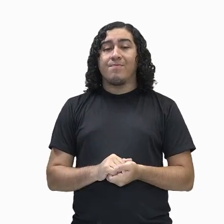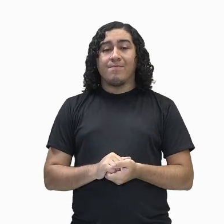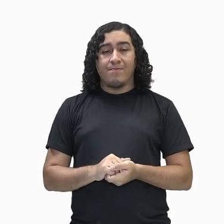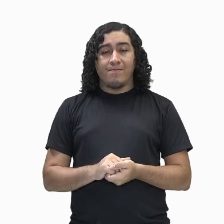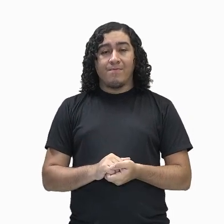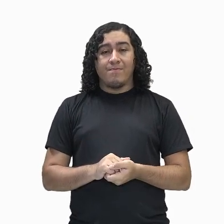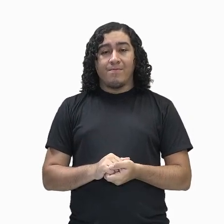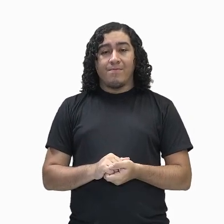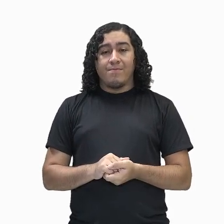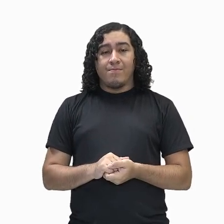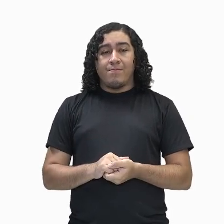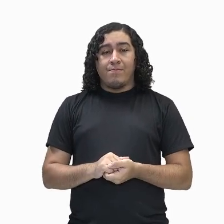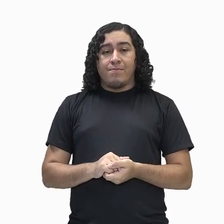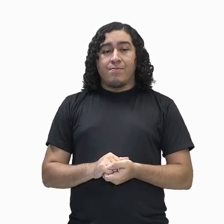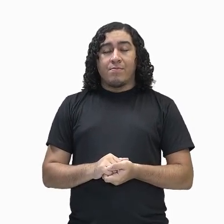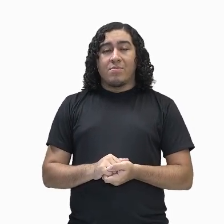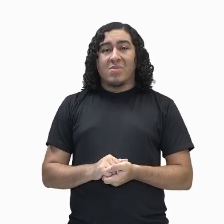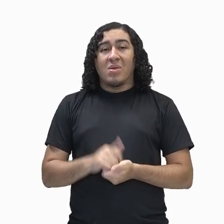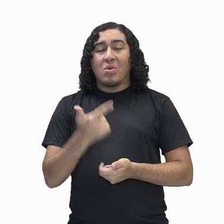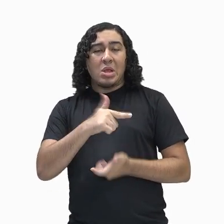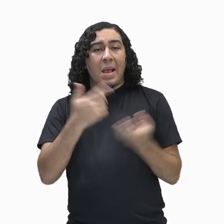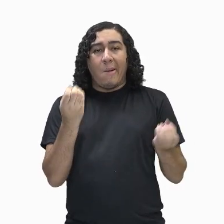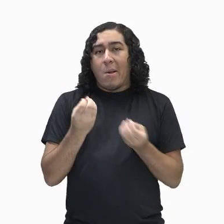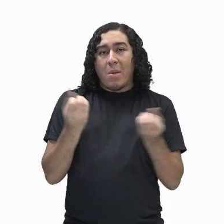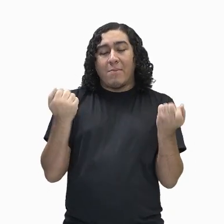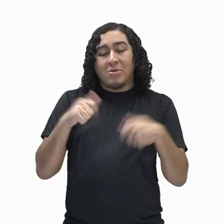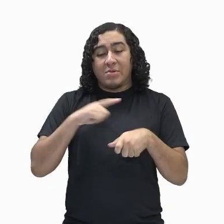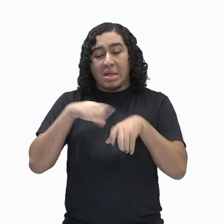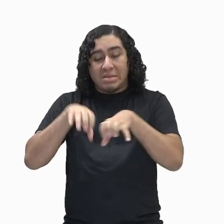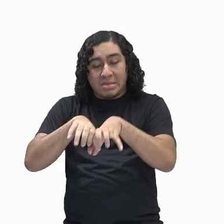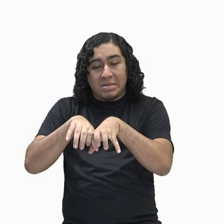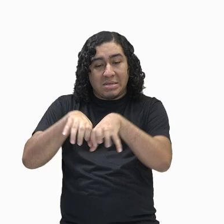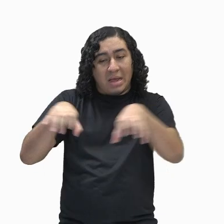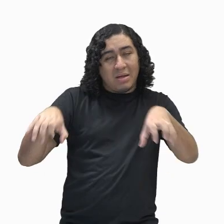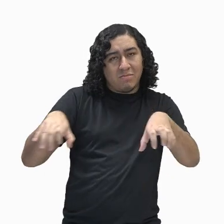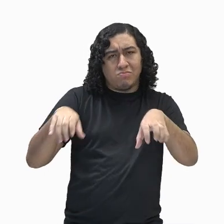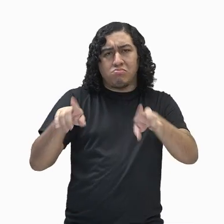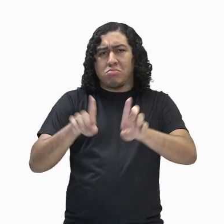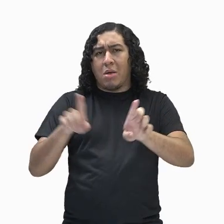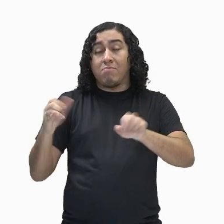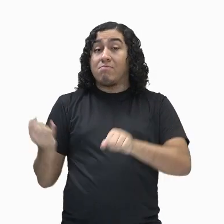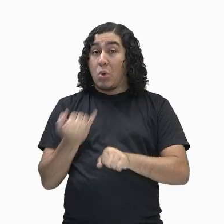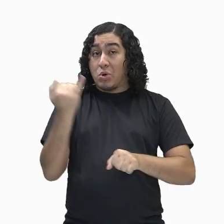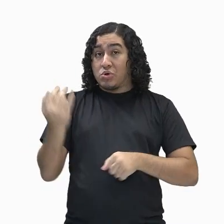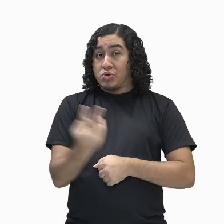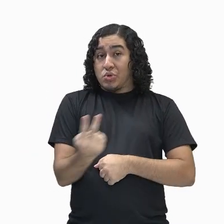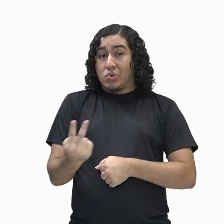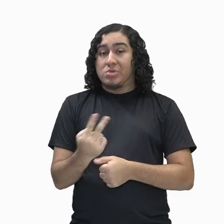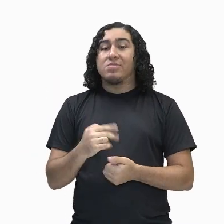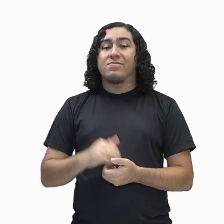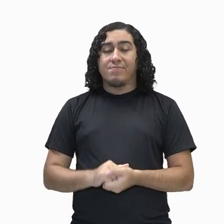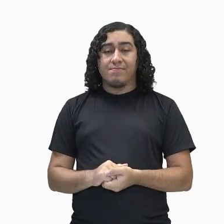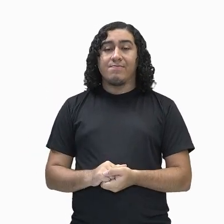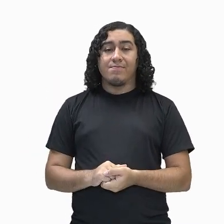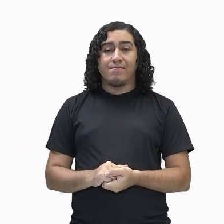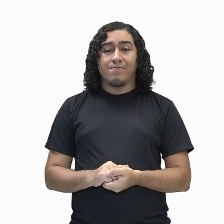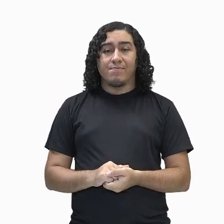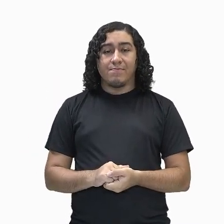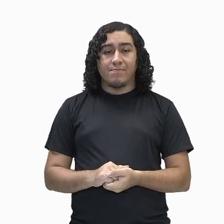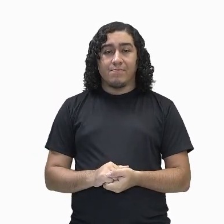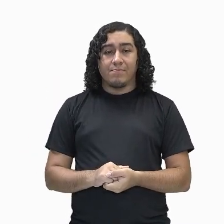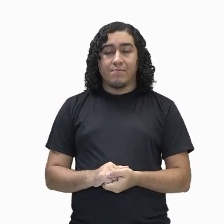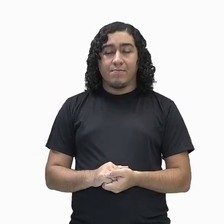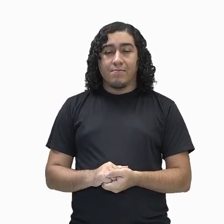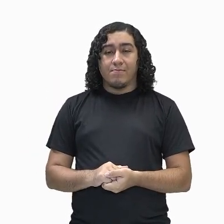do indivíduo, não sendo viável ignorar a importância de ambos. Tudo agora,